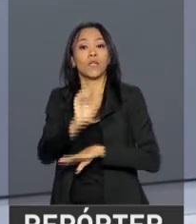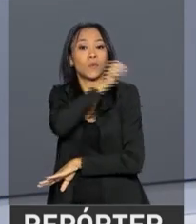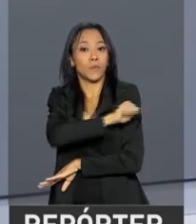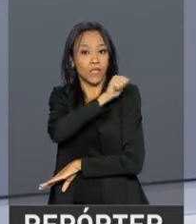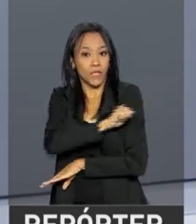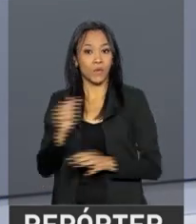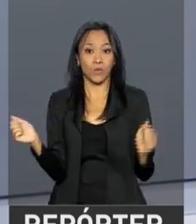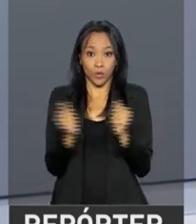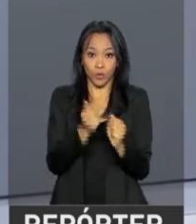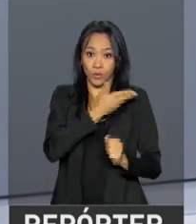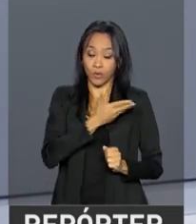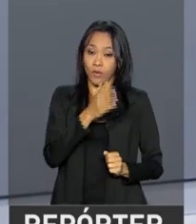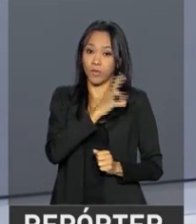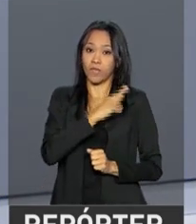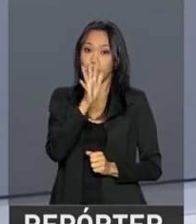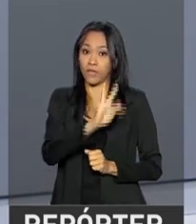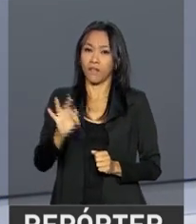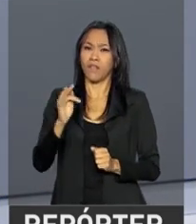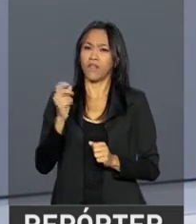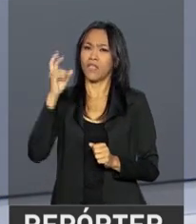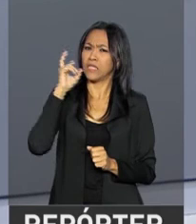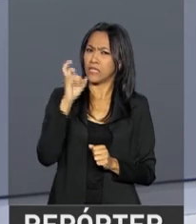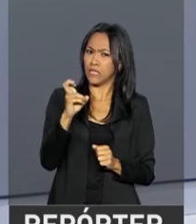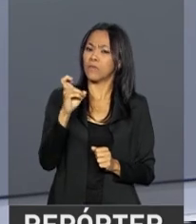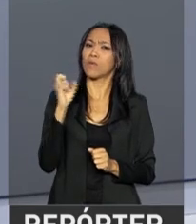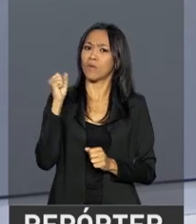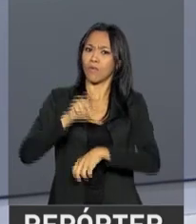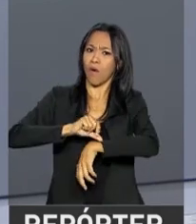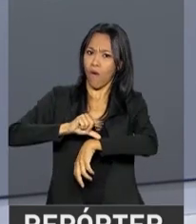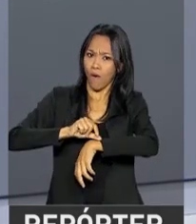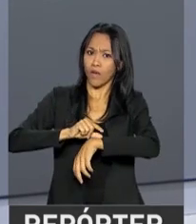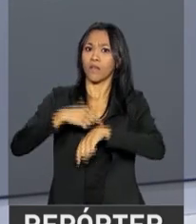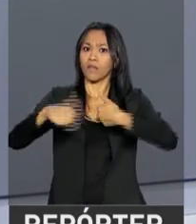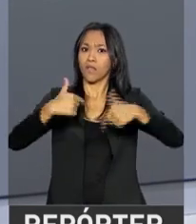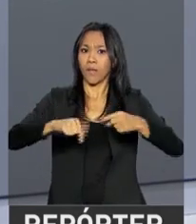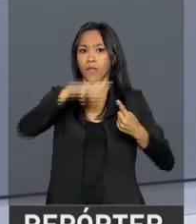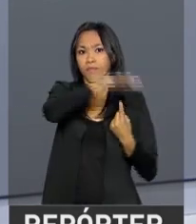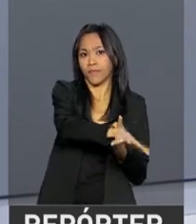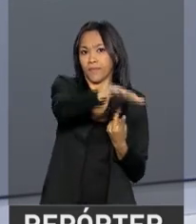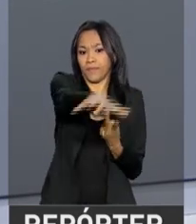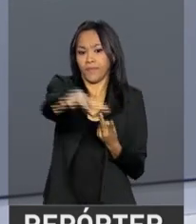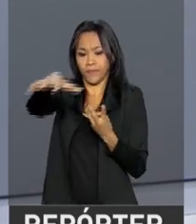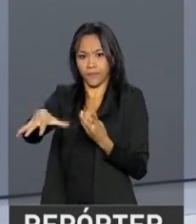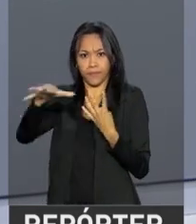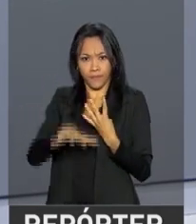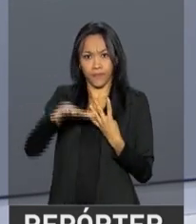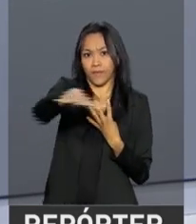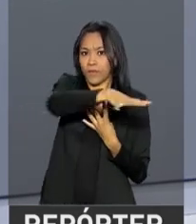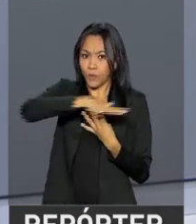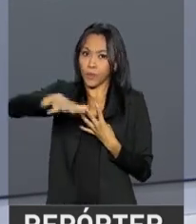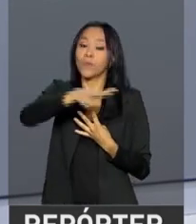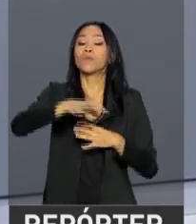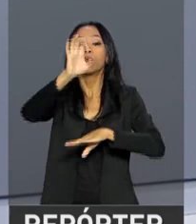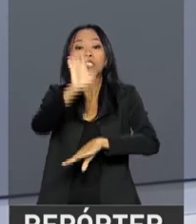polícia federal faz desde às 5 horas da manhã operação nas comunidades do jacaré no ar a de manguinhos e mandela na zona norte